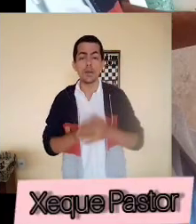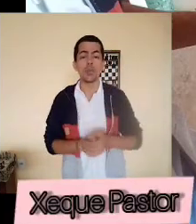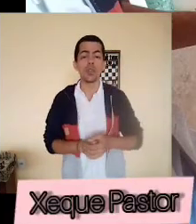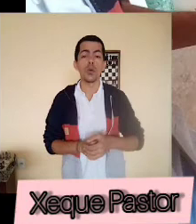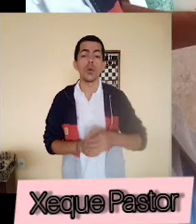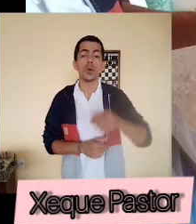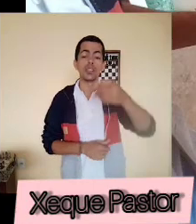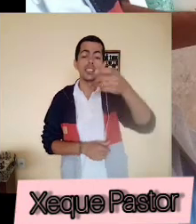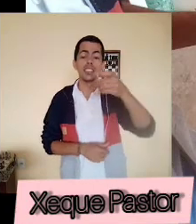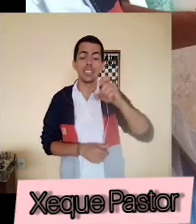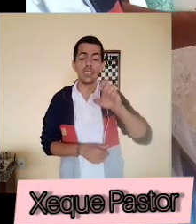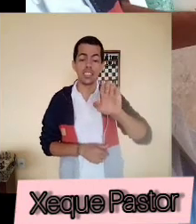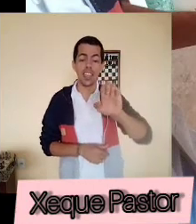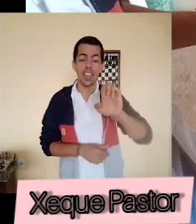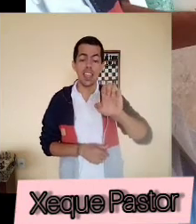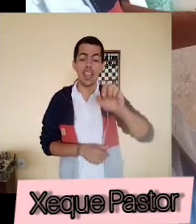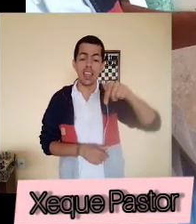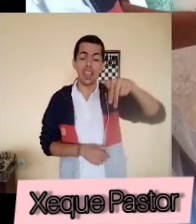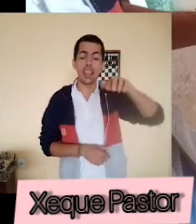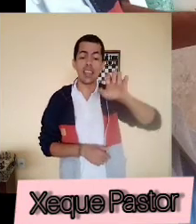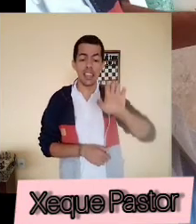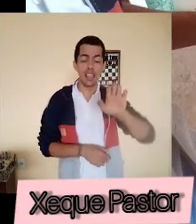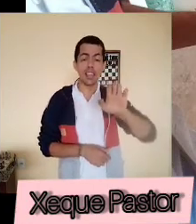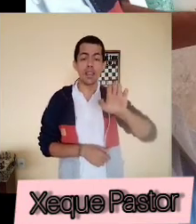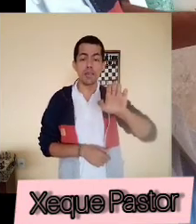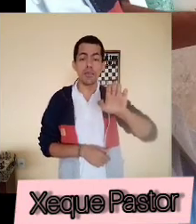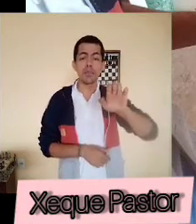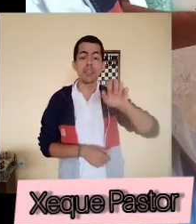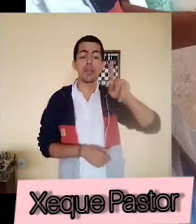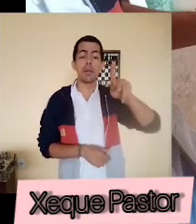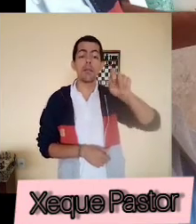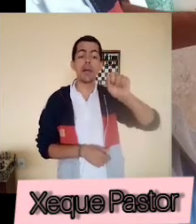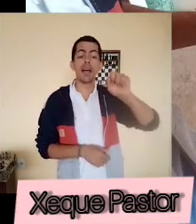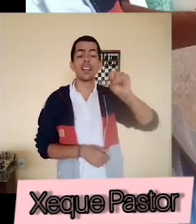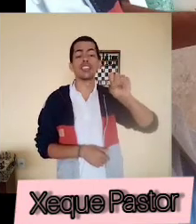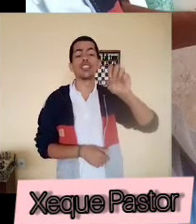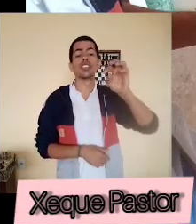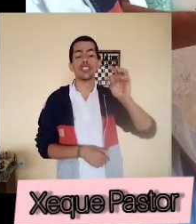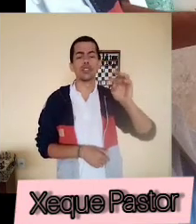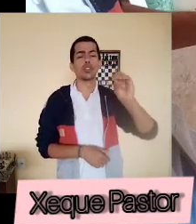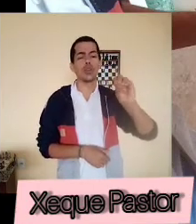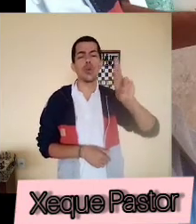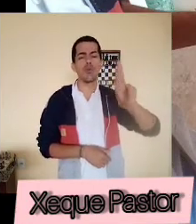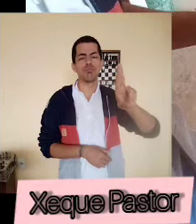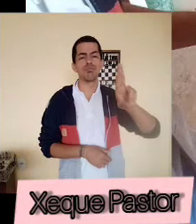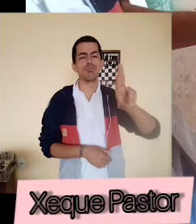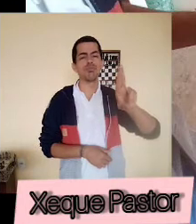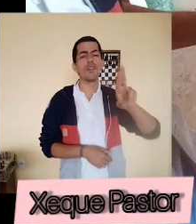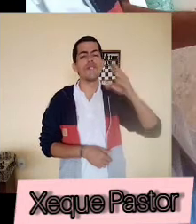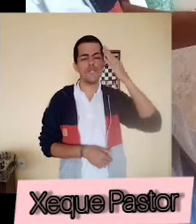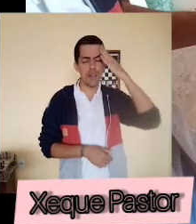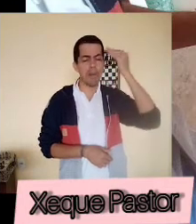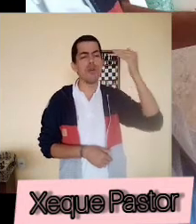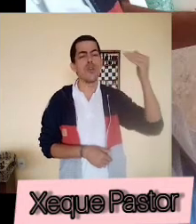cheque pastor. É um cheque muito famoso no xadrez, né? Cheque pastor. Então vamos ver os